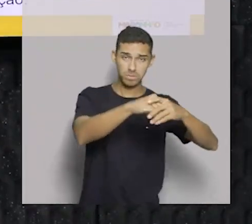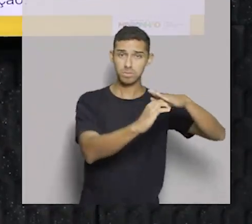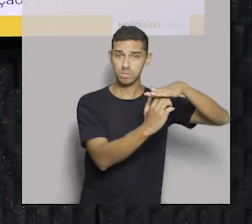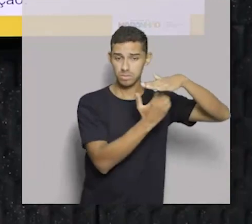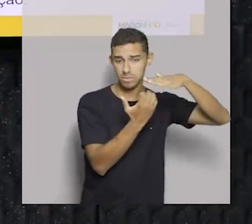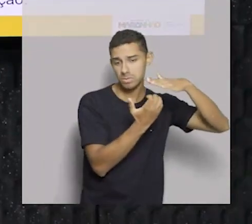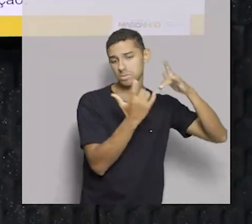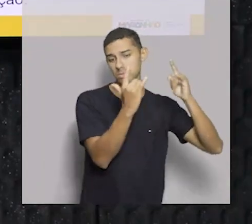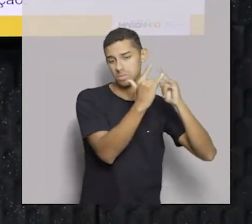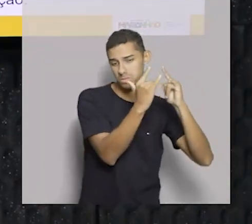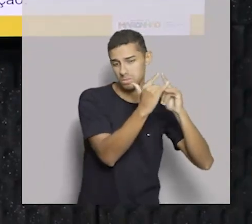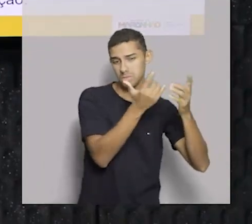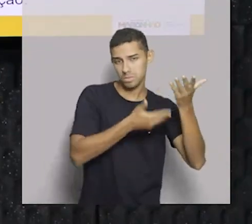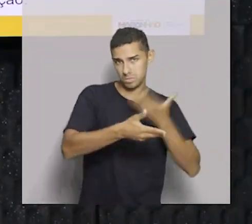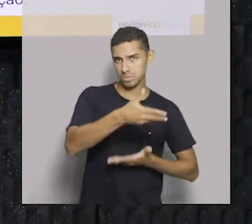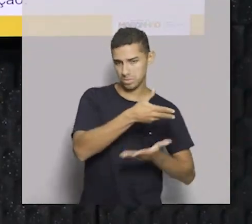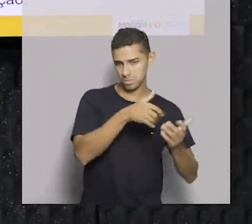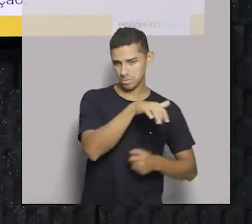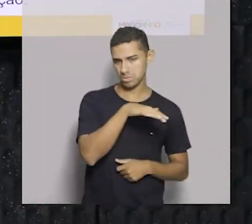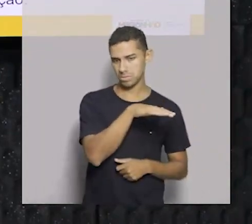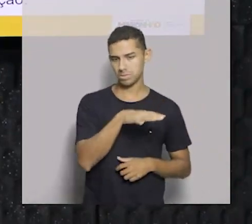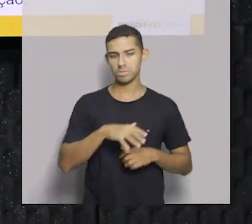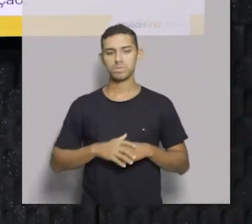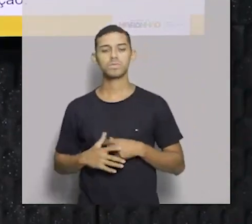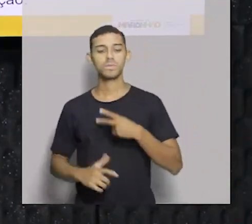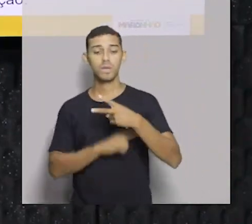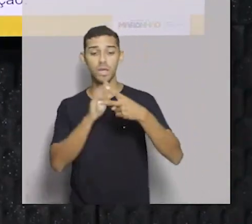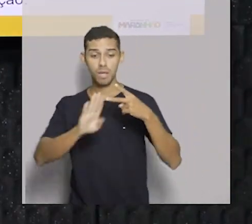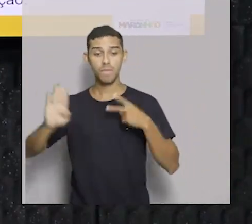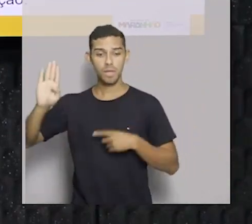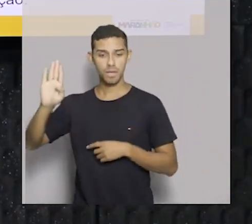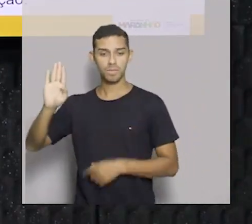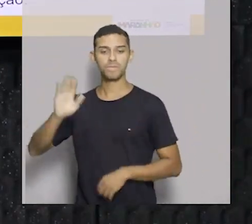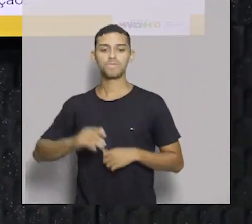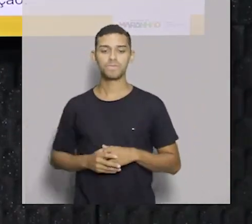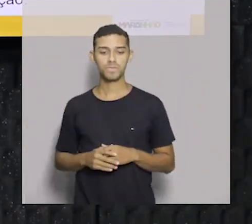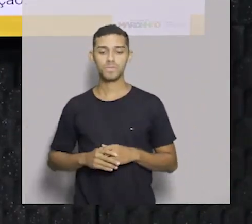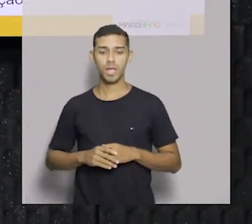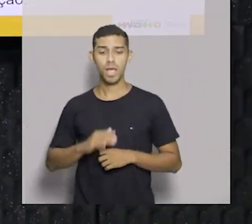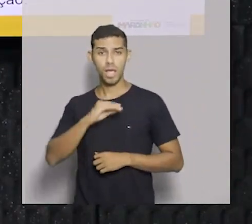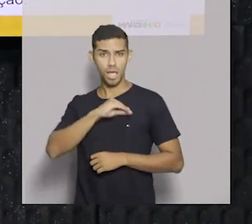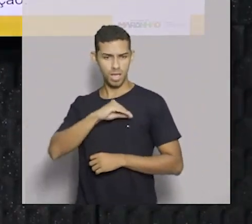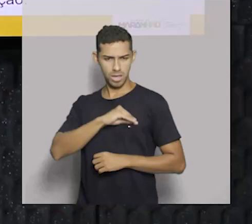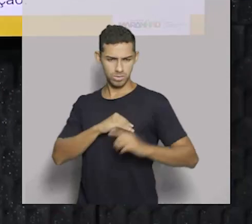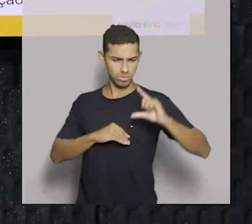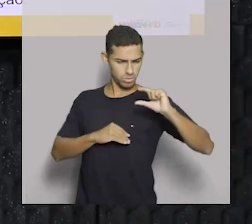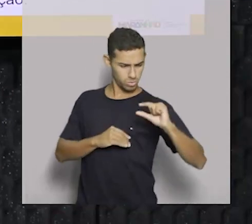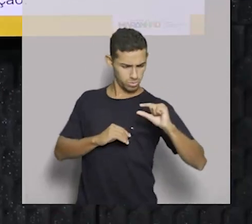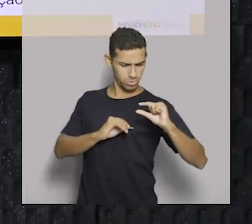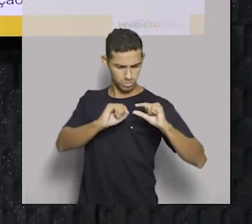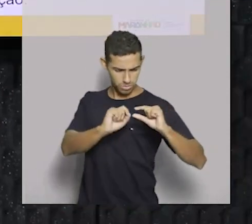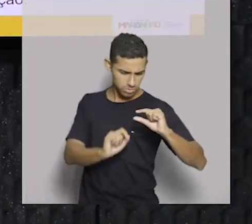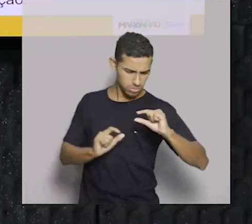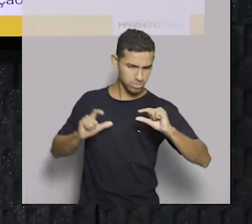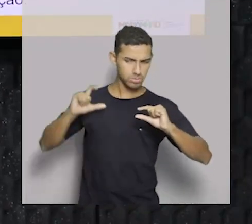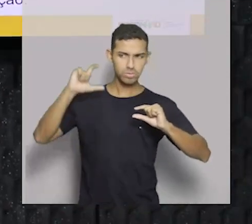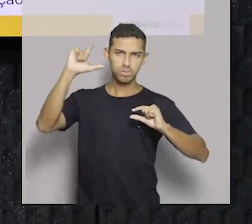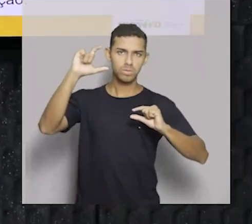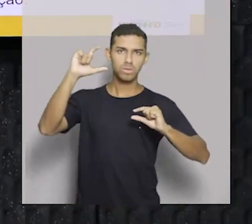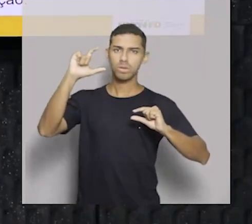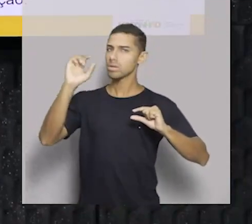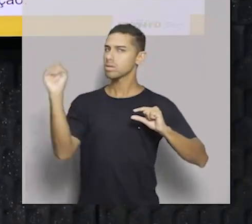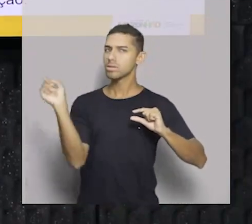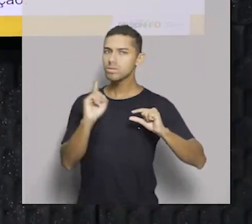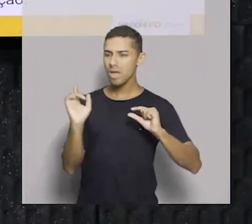então uma bala letra b a elevação da renda mínima A questão aqui não é sobre pobreza não é sobre